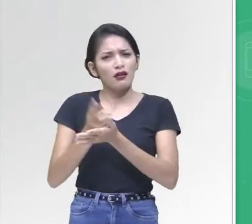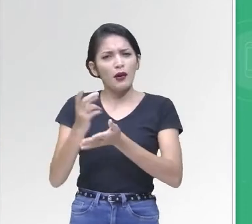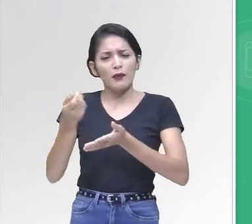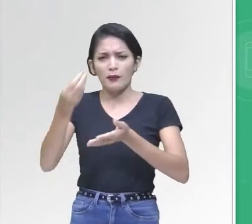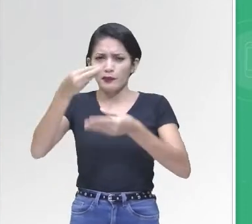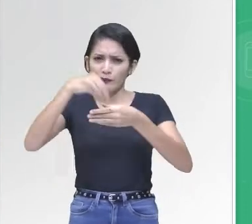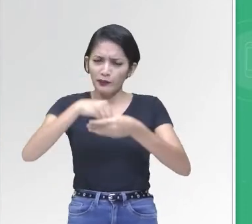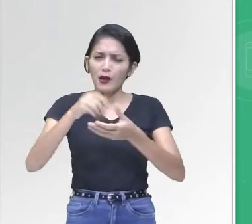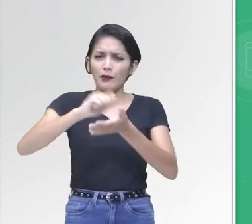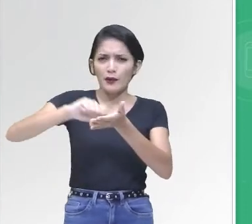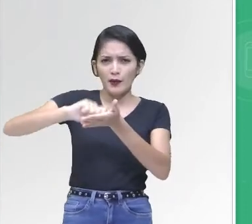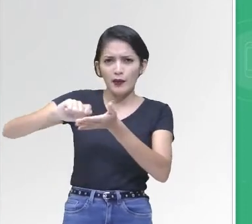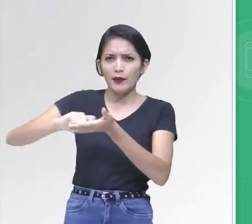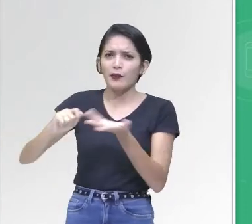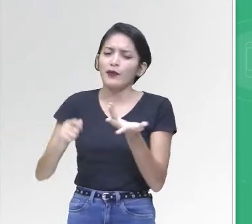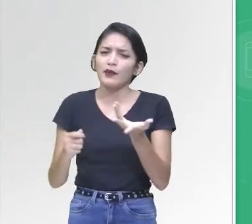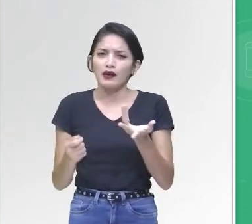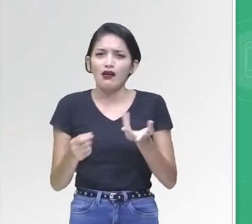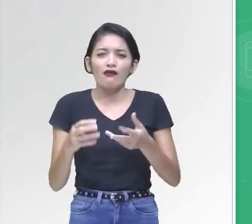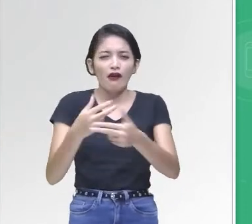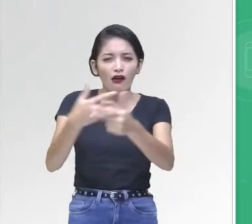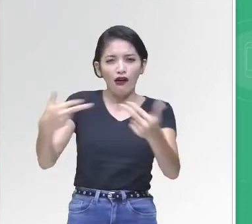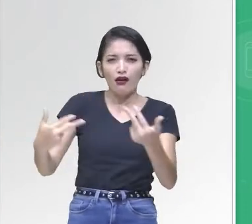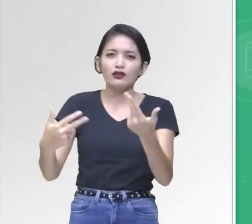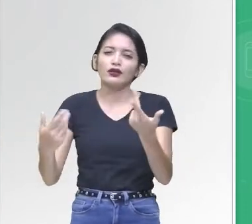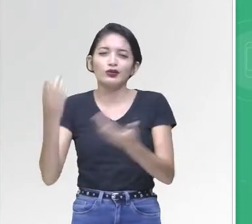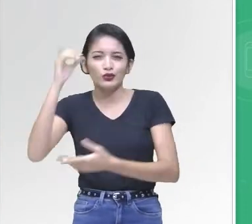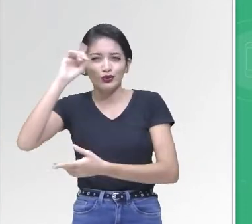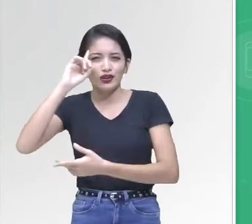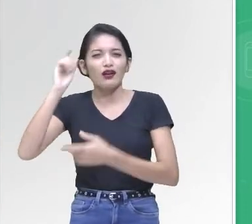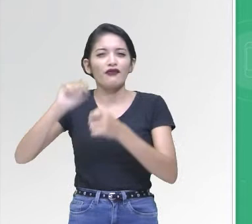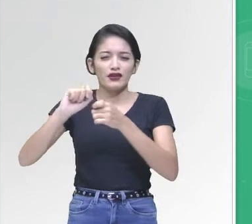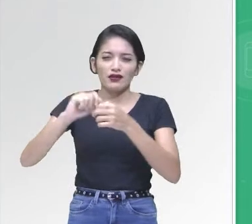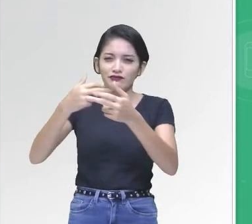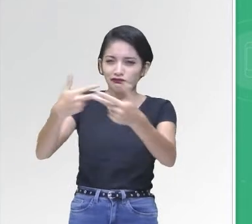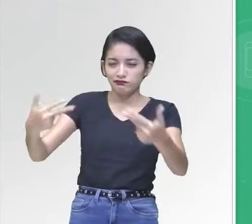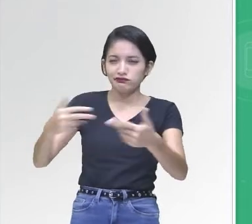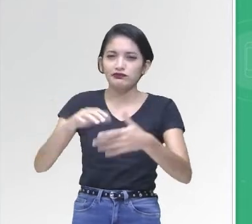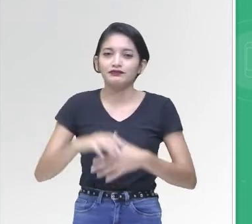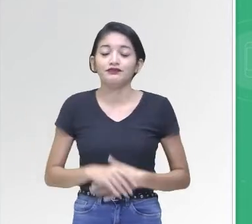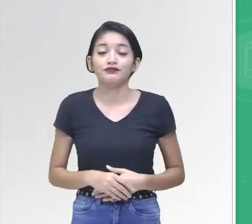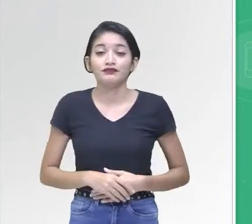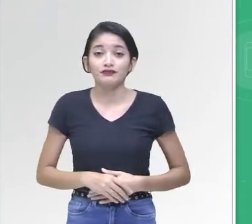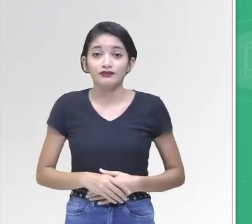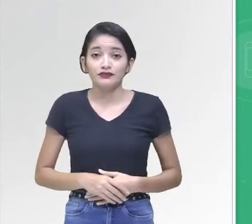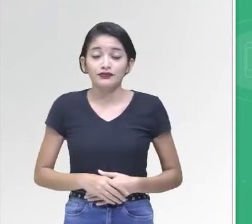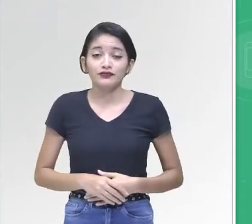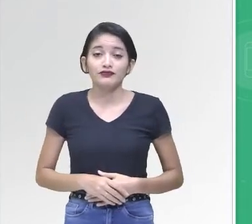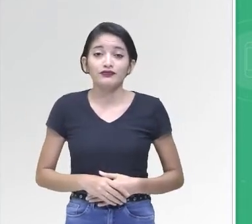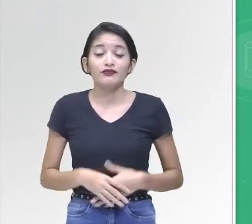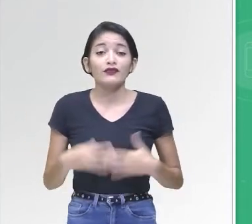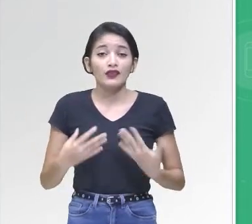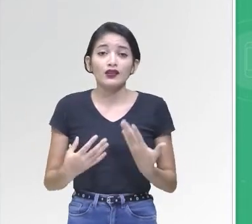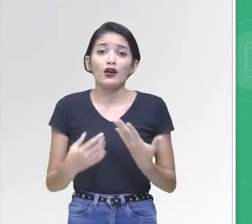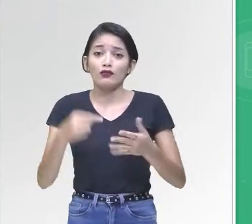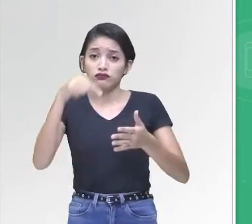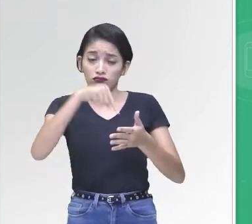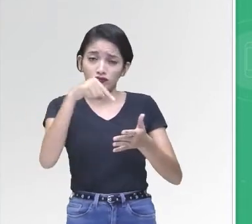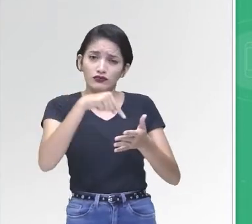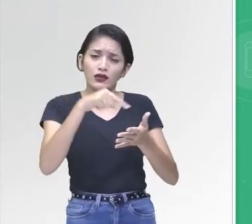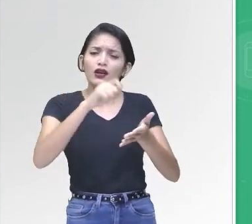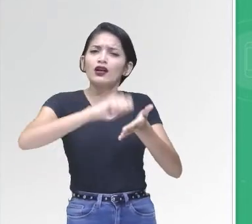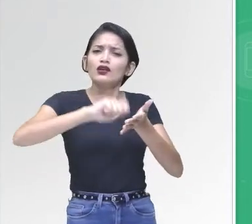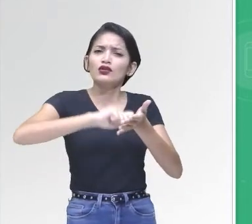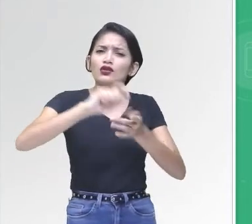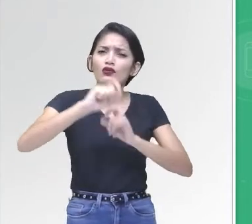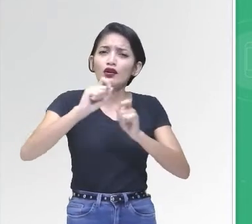escreve, né? Sempre estamos escrevendo coisas ali do dia a dia que nós vamos fazer. Mas, bom, e nesse diário ela escreveu aqui o